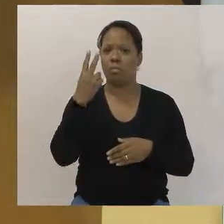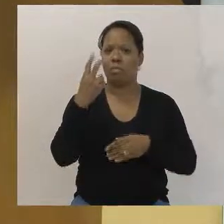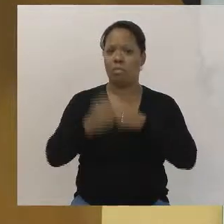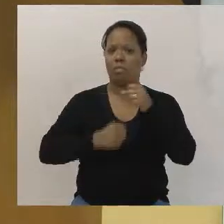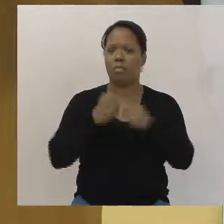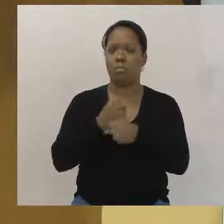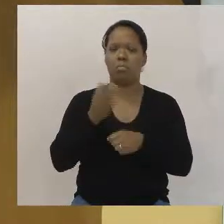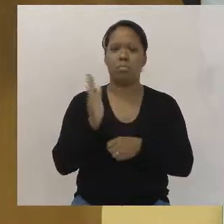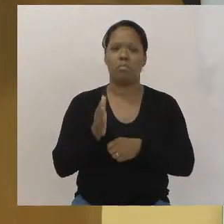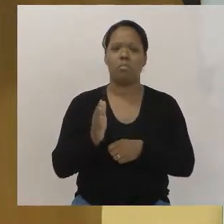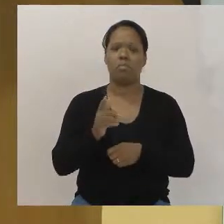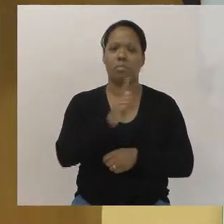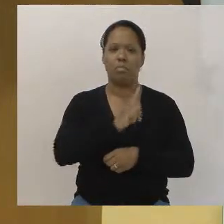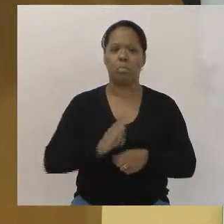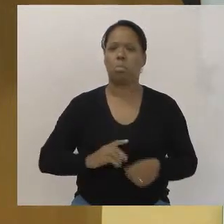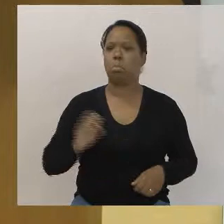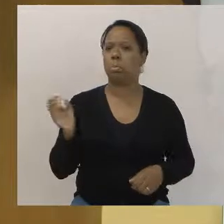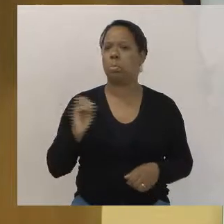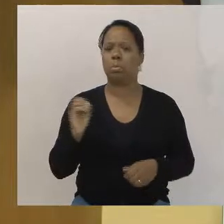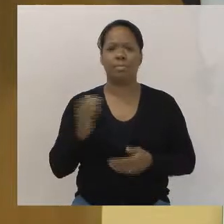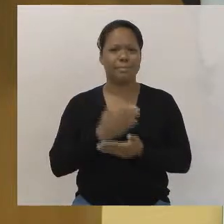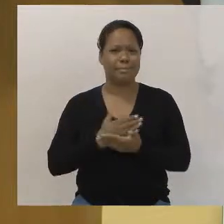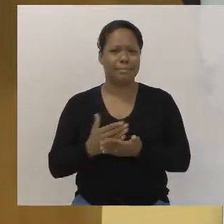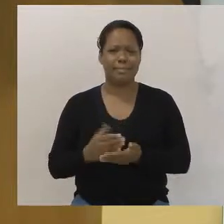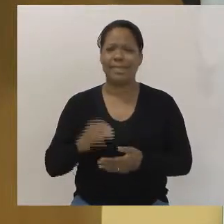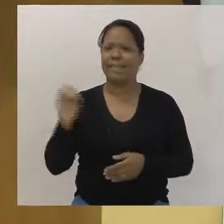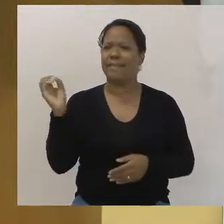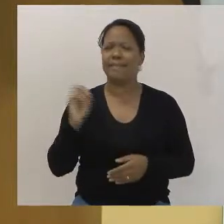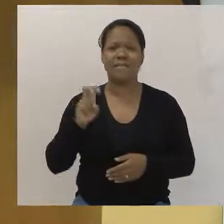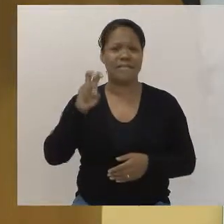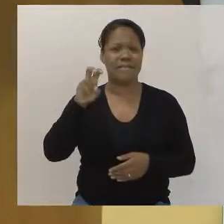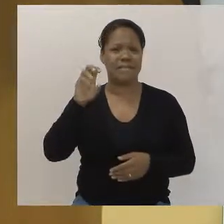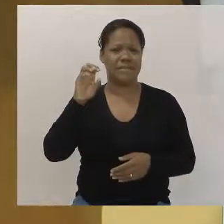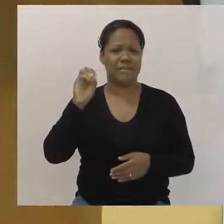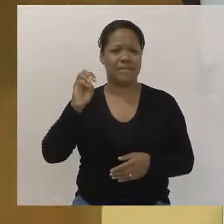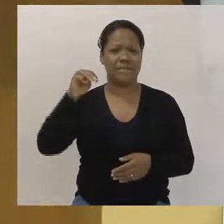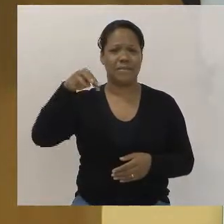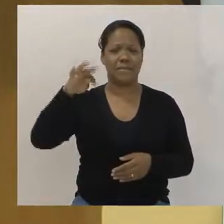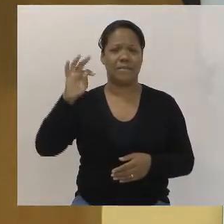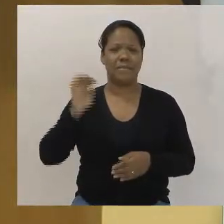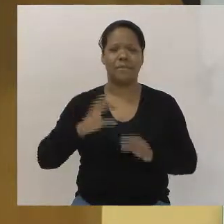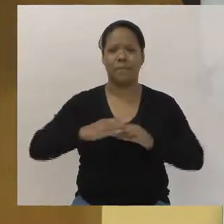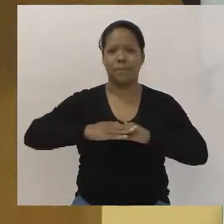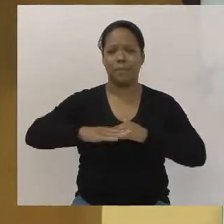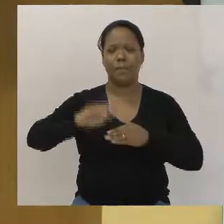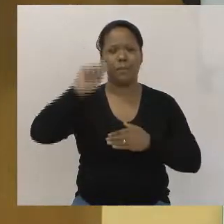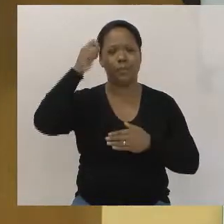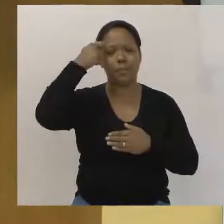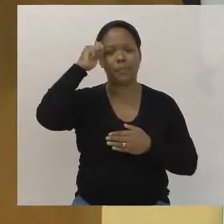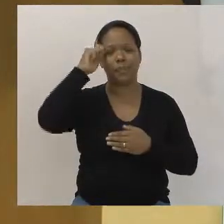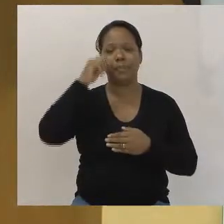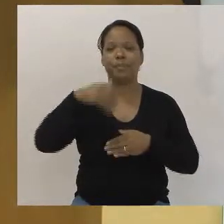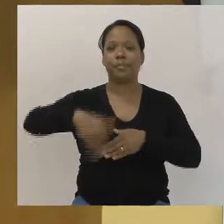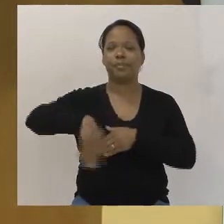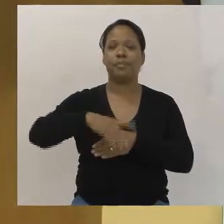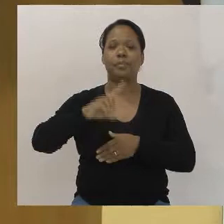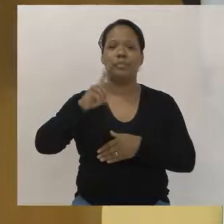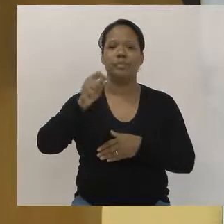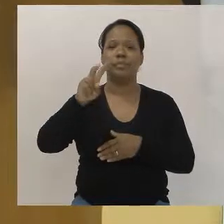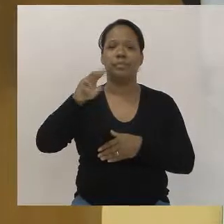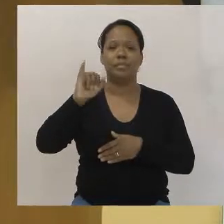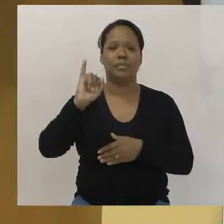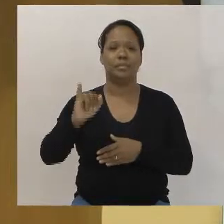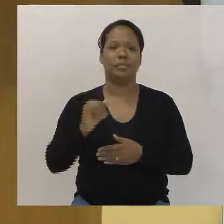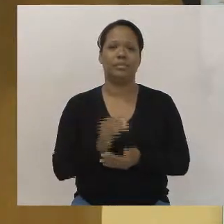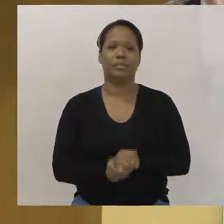meio de governo não se iniciou 50 metros de asfalto na avenida davi lino que tanto se bradou